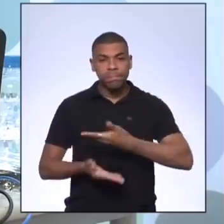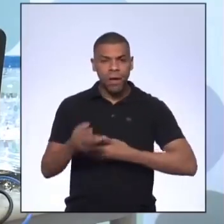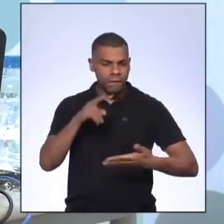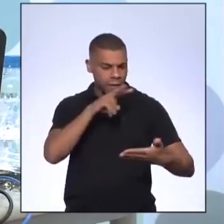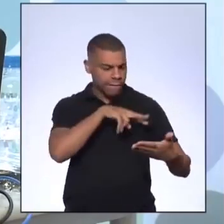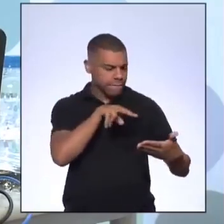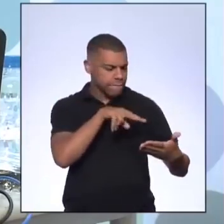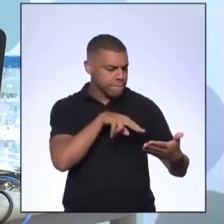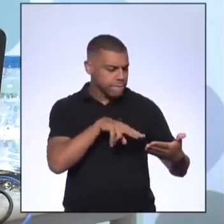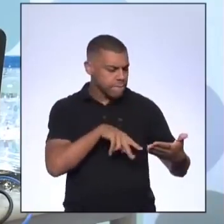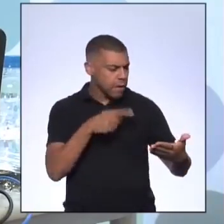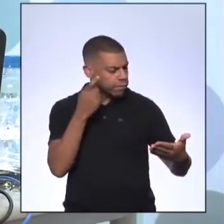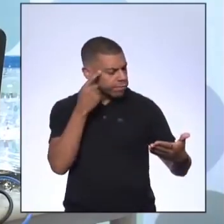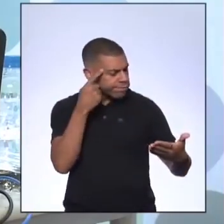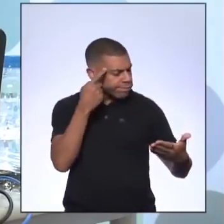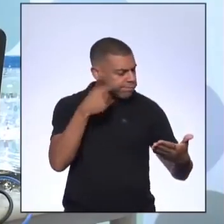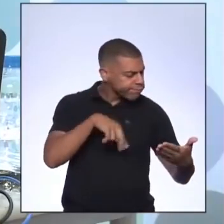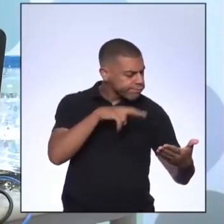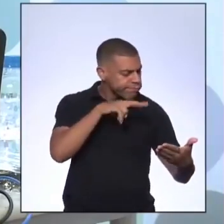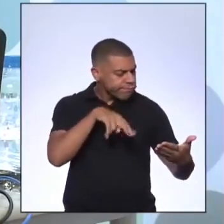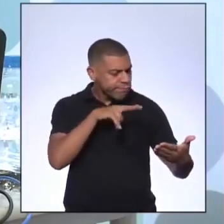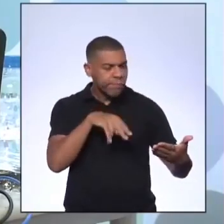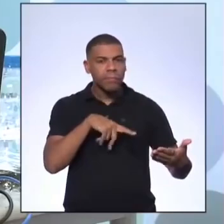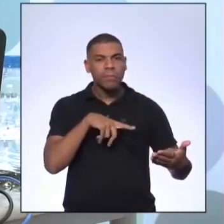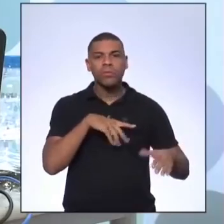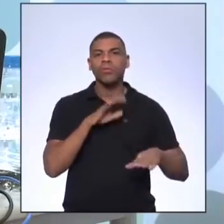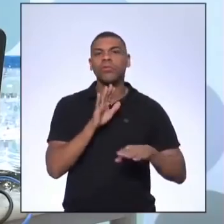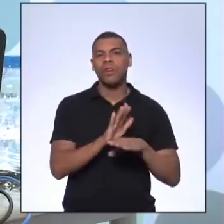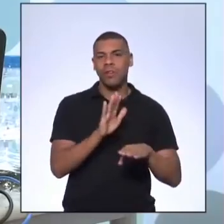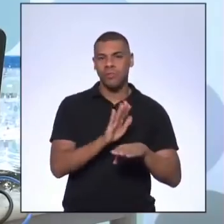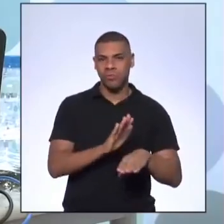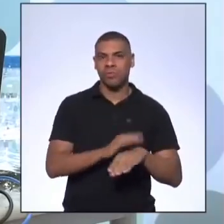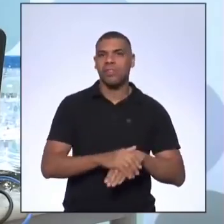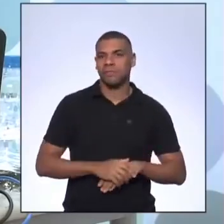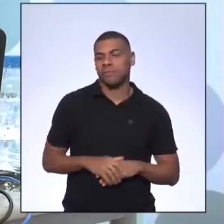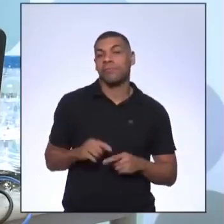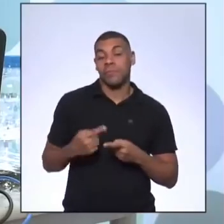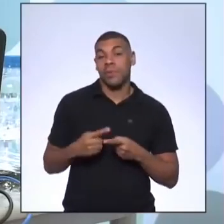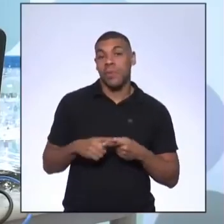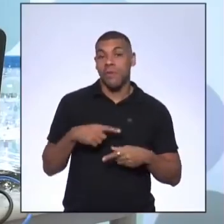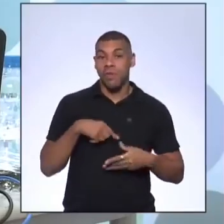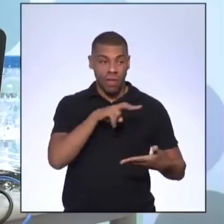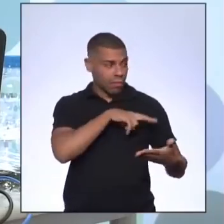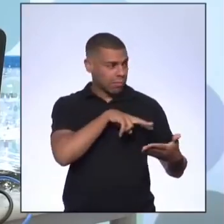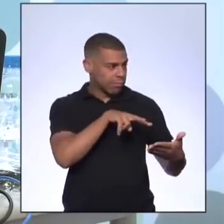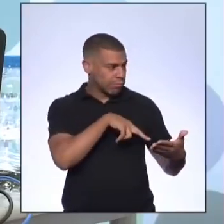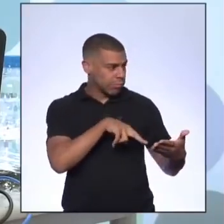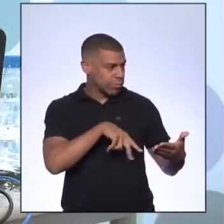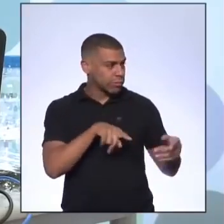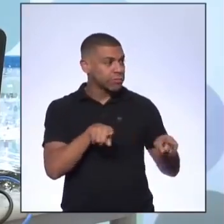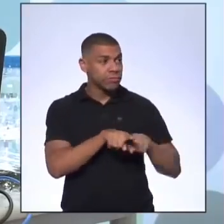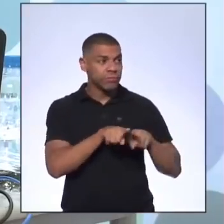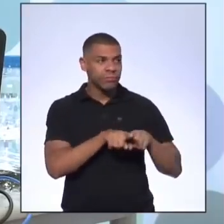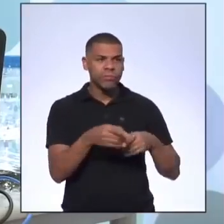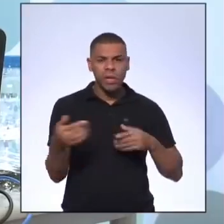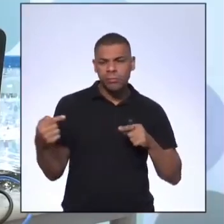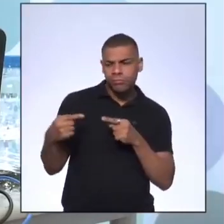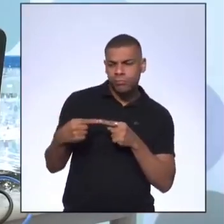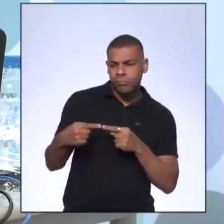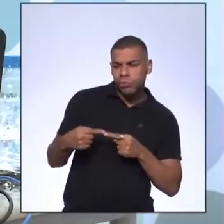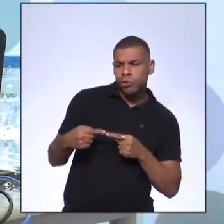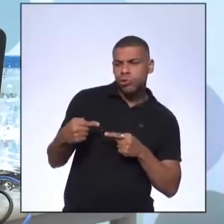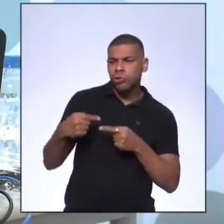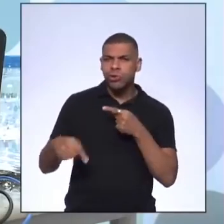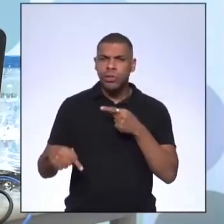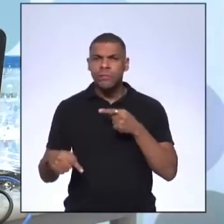vai analisando a redação do outro. E isso ajuda muito, porque você vai lendo a redação do seu colega e vai vendo se tem coerência, se não tem. Então,